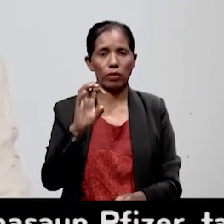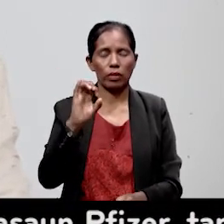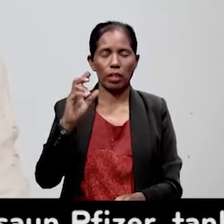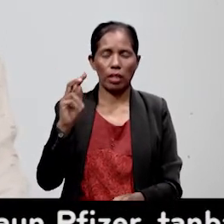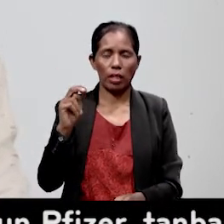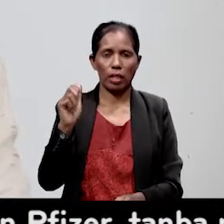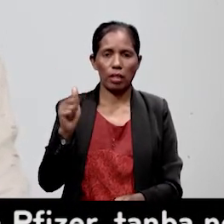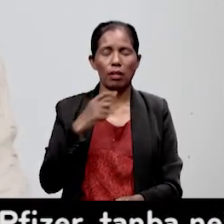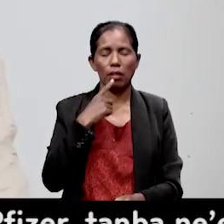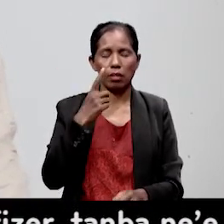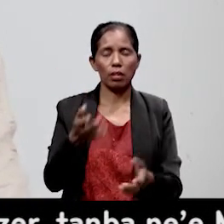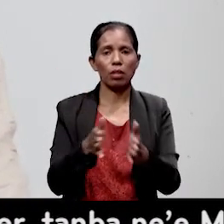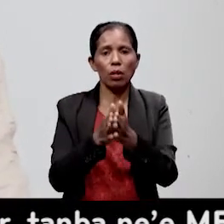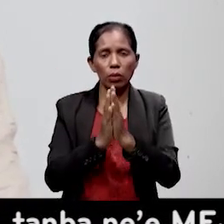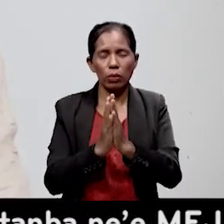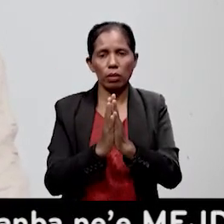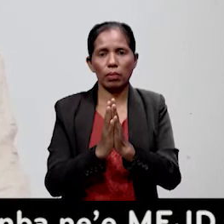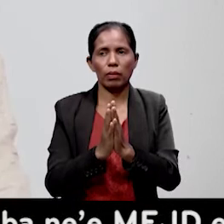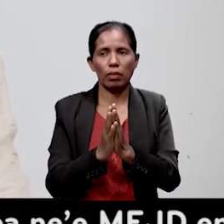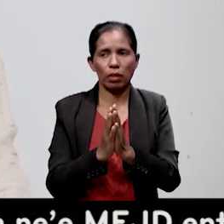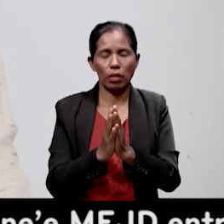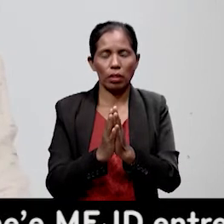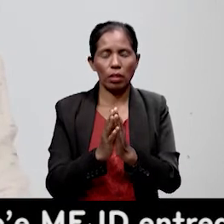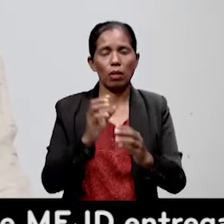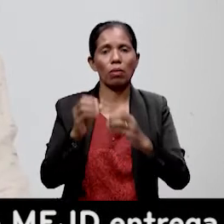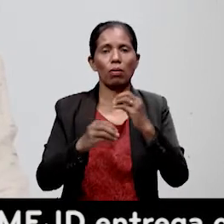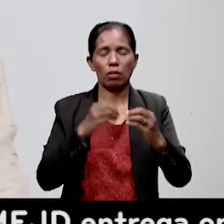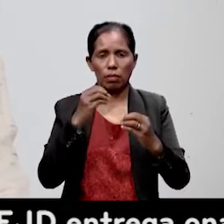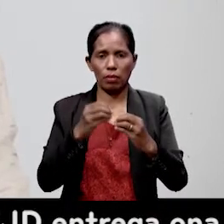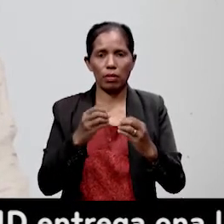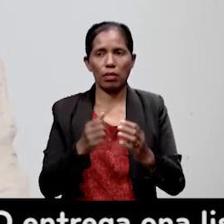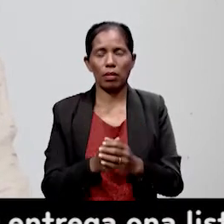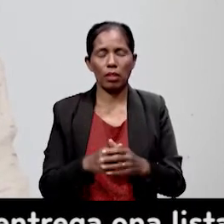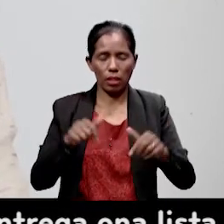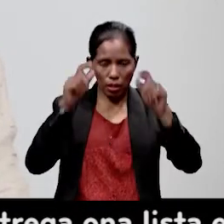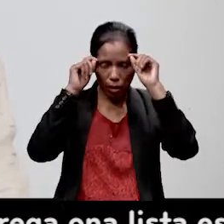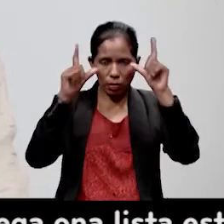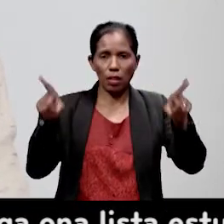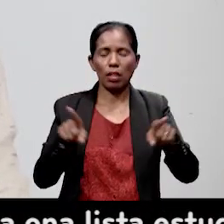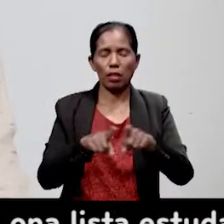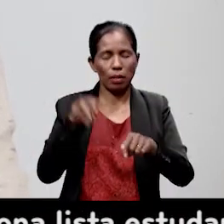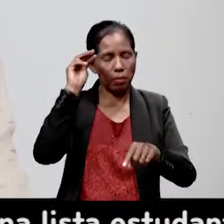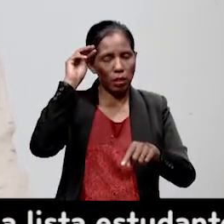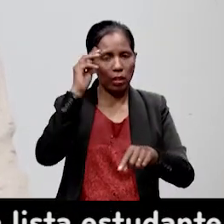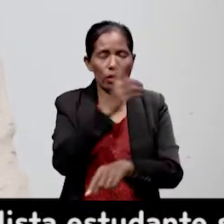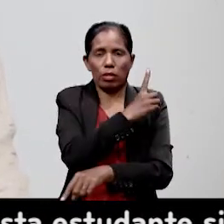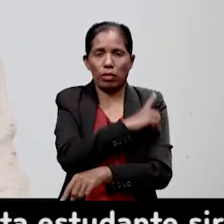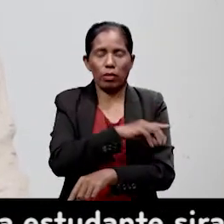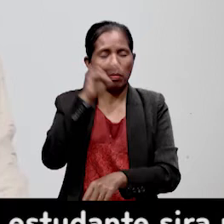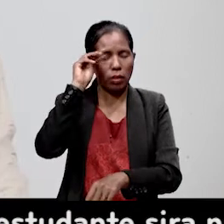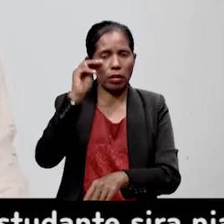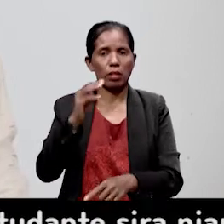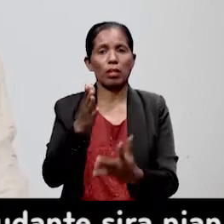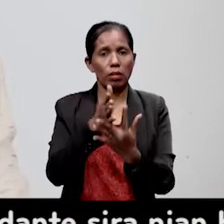Exerce russo com a instituição governamental Hirak e Timor-Leste, nesse Ministério da Defesa, Ministério do